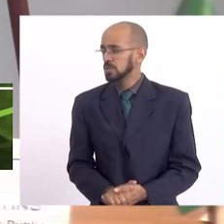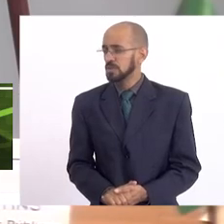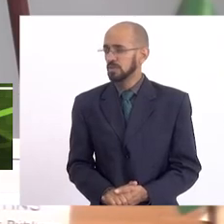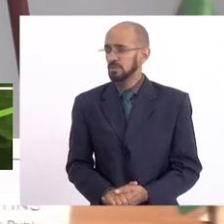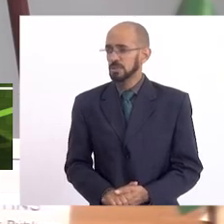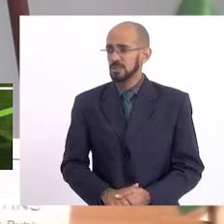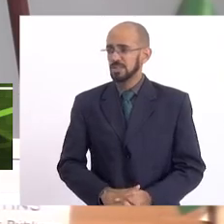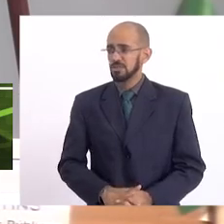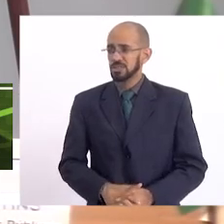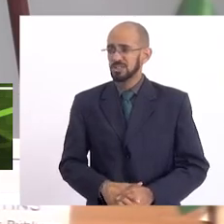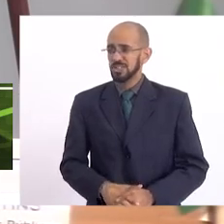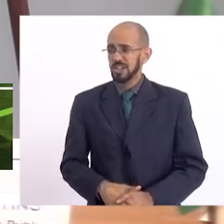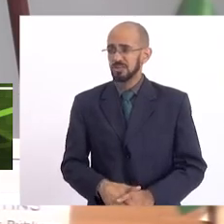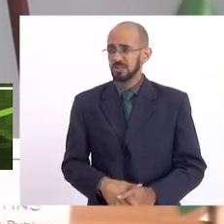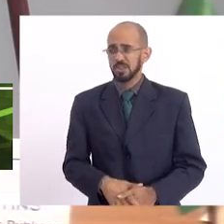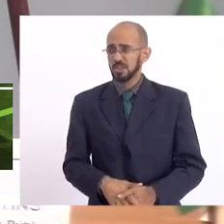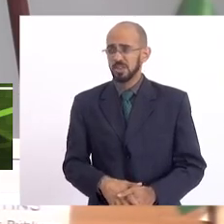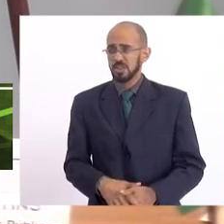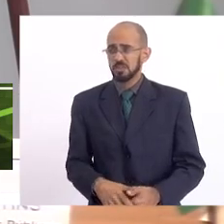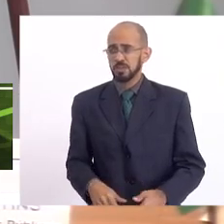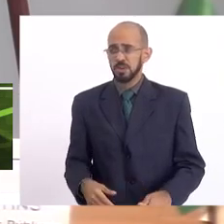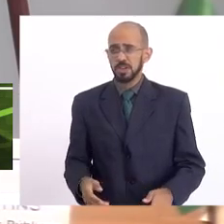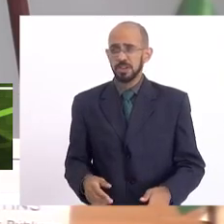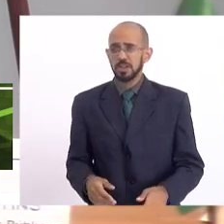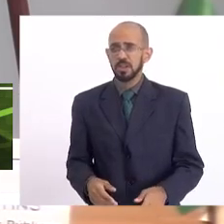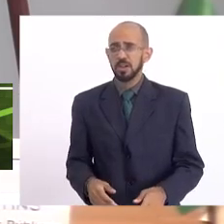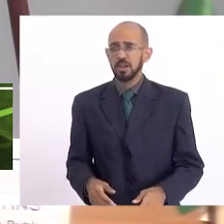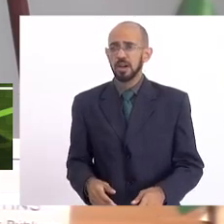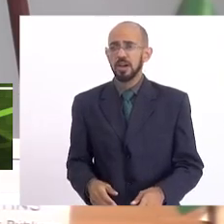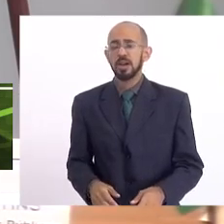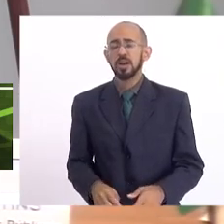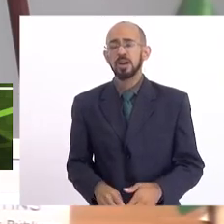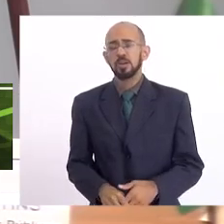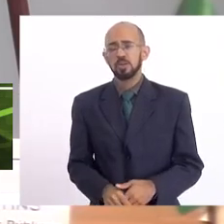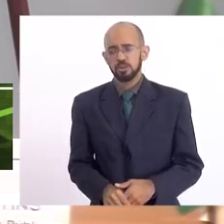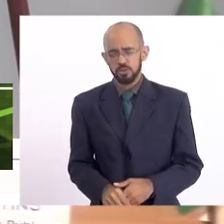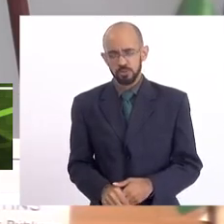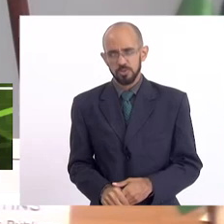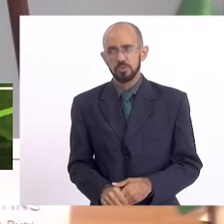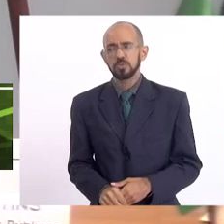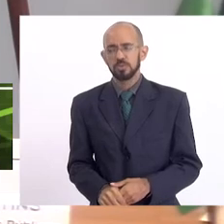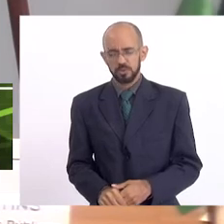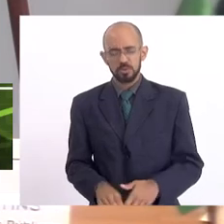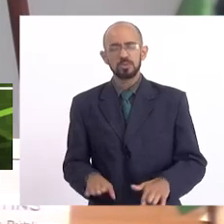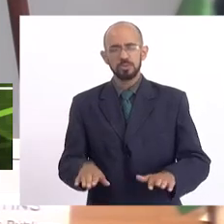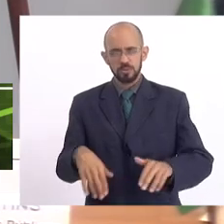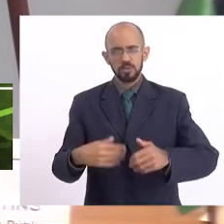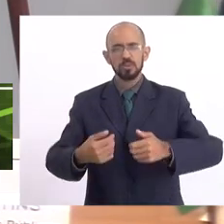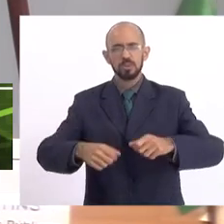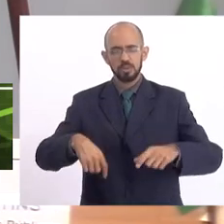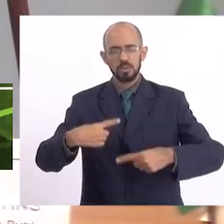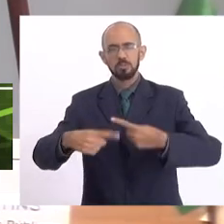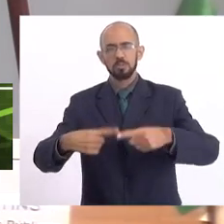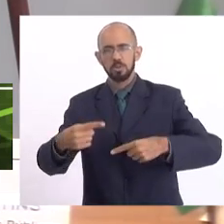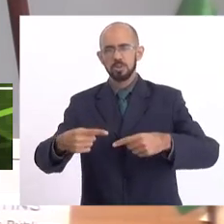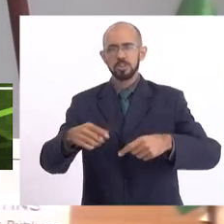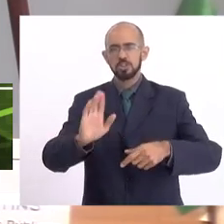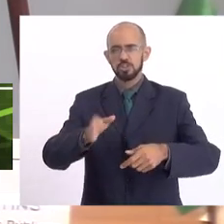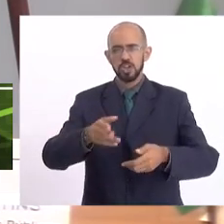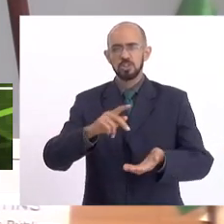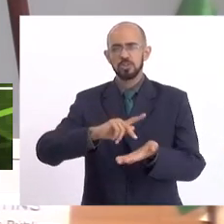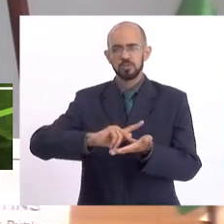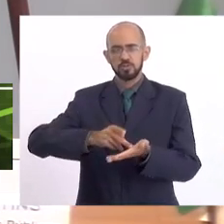então secretário de Educação, naquele momento, Conte Bittencourt. Depois já estivemos com o